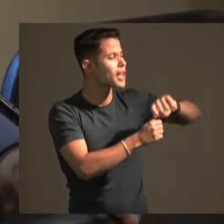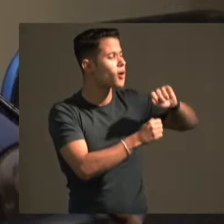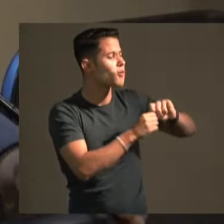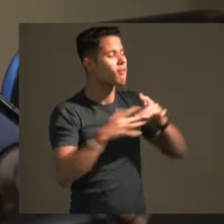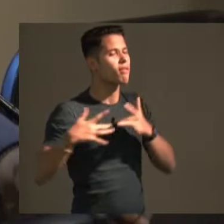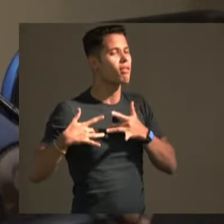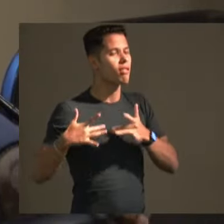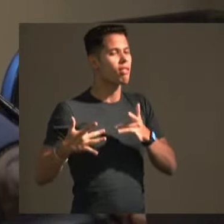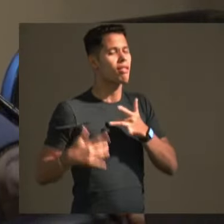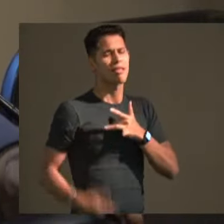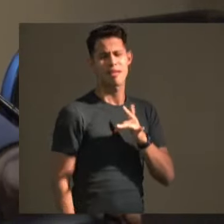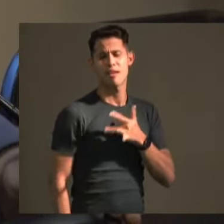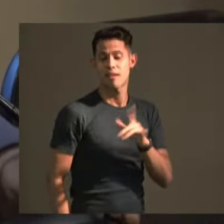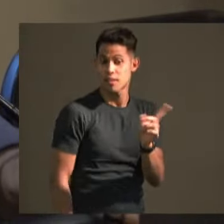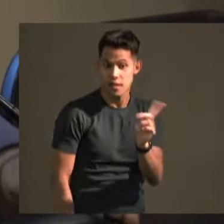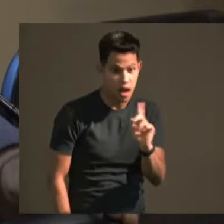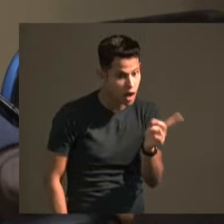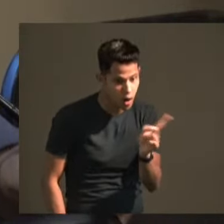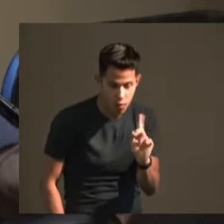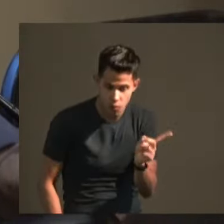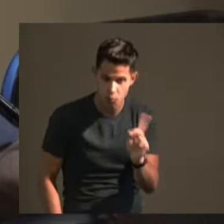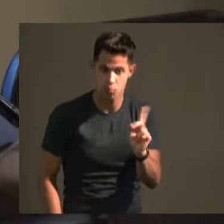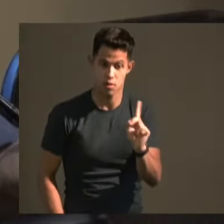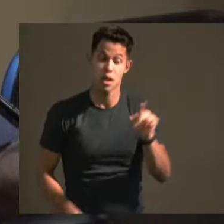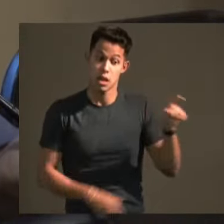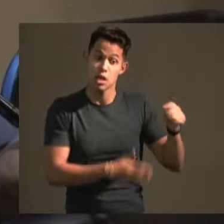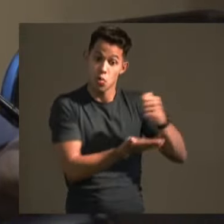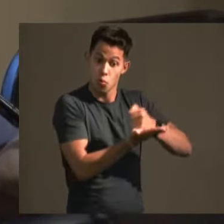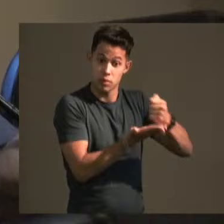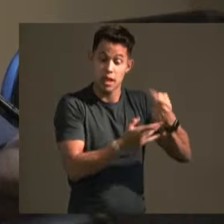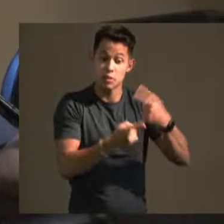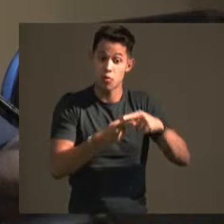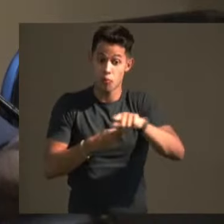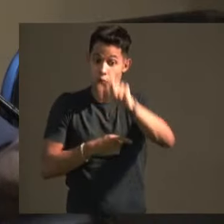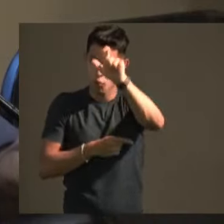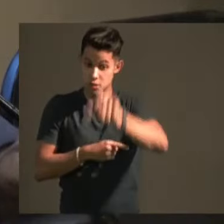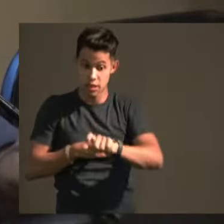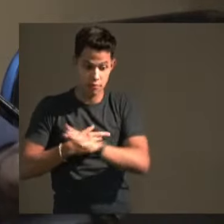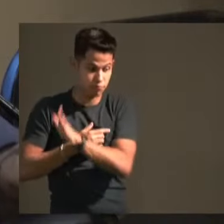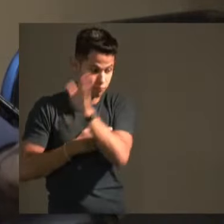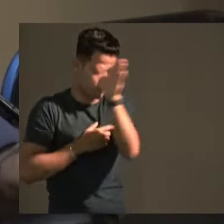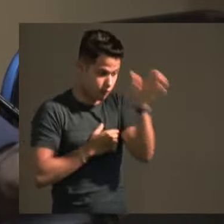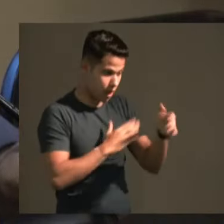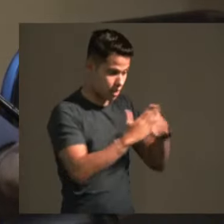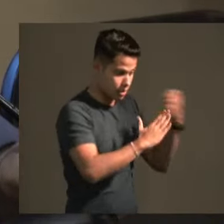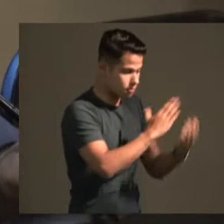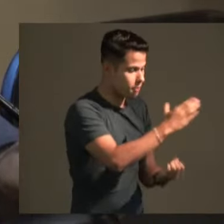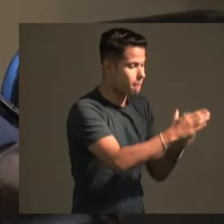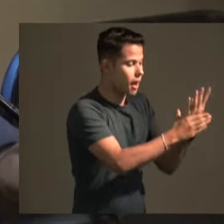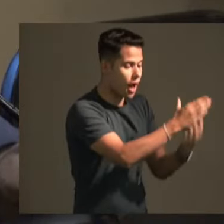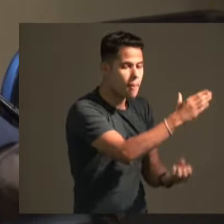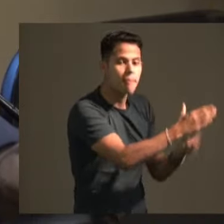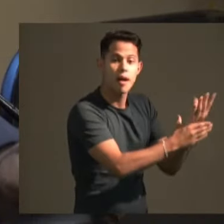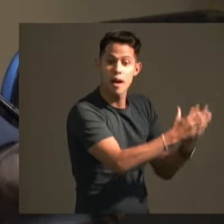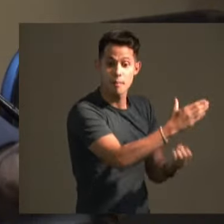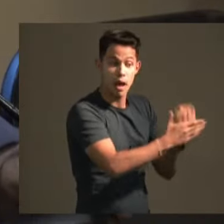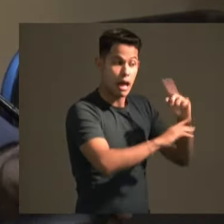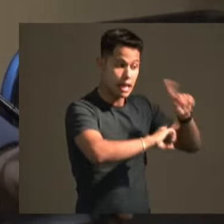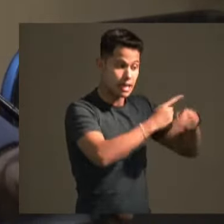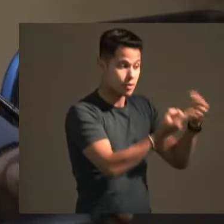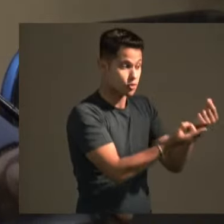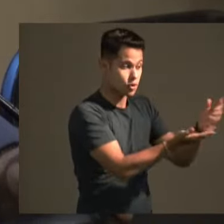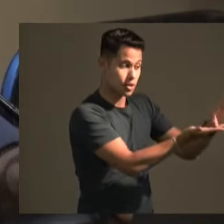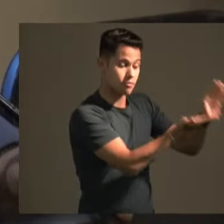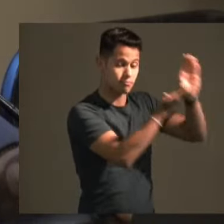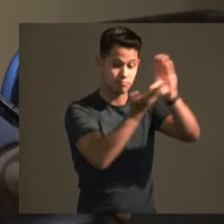que tu possa produzir na empresa dele. E, no final do mês, ele te remunera por aquilo, né? Então, tu precisa ir para a empresa